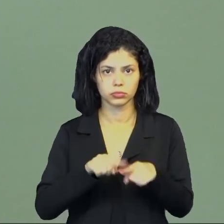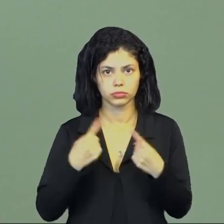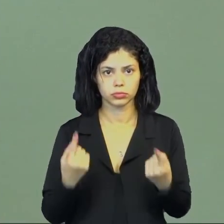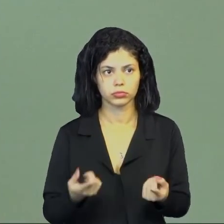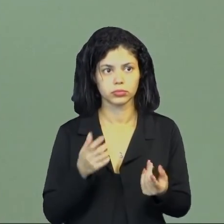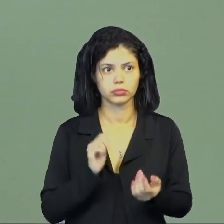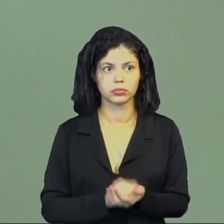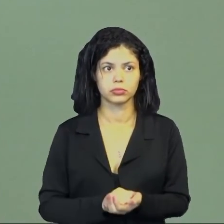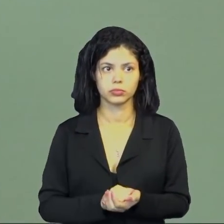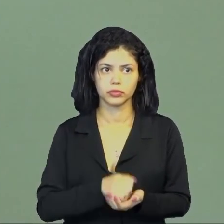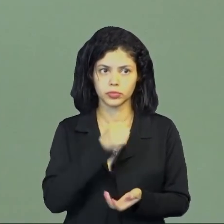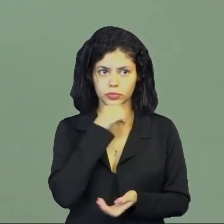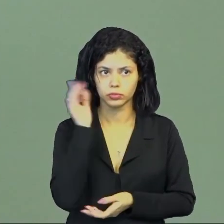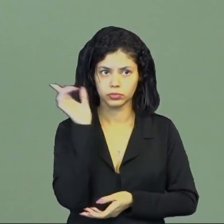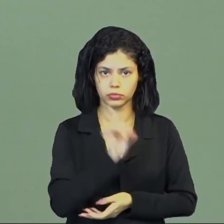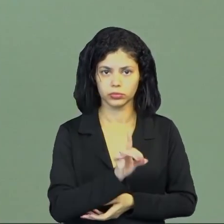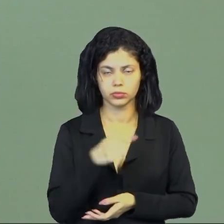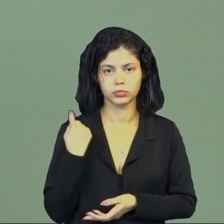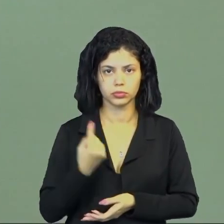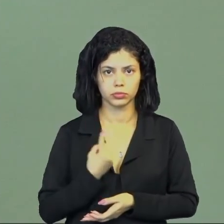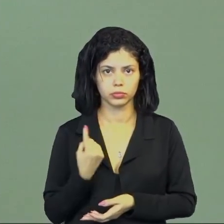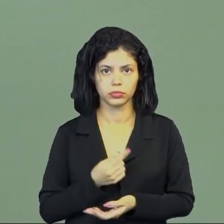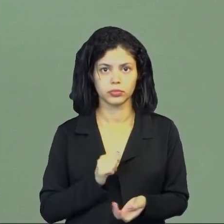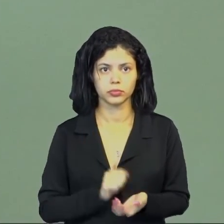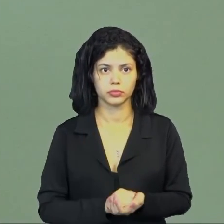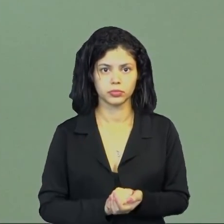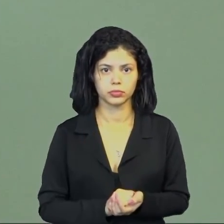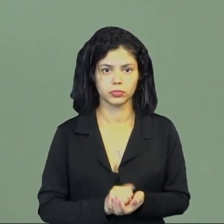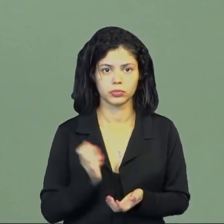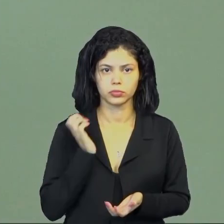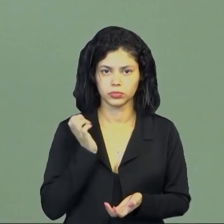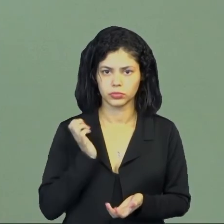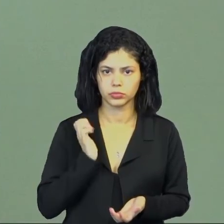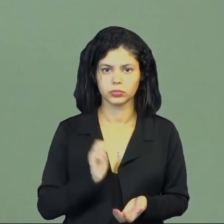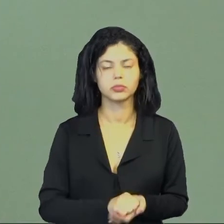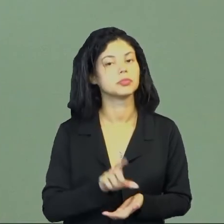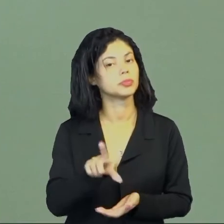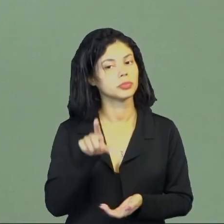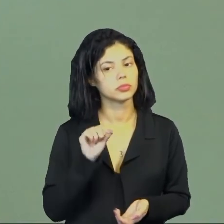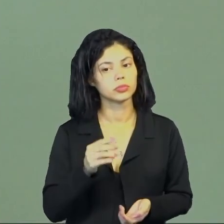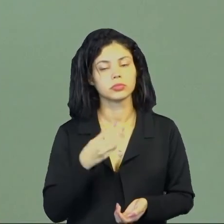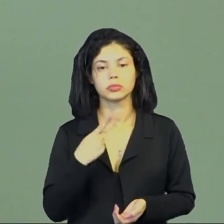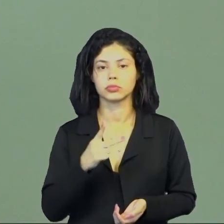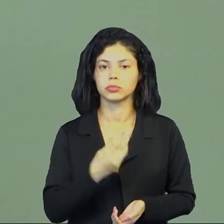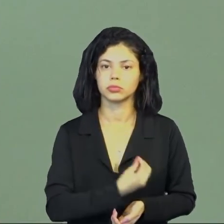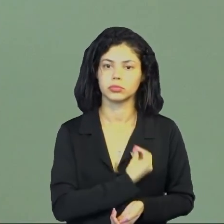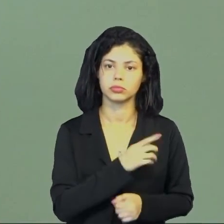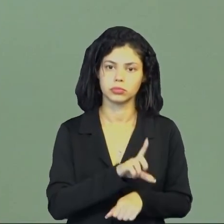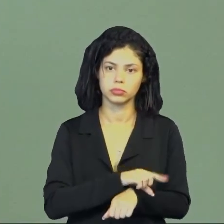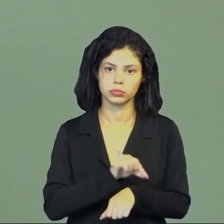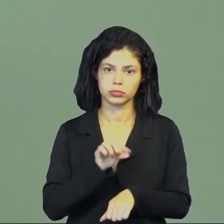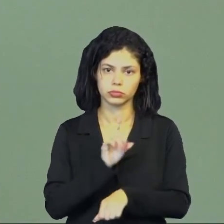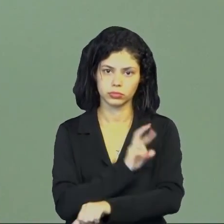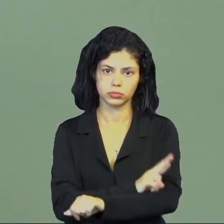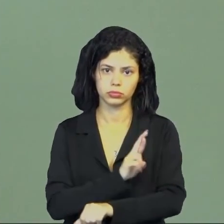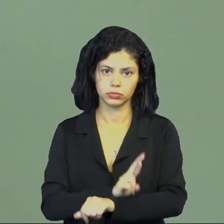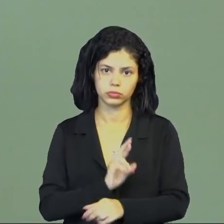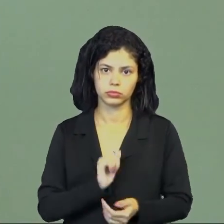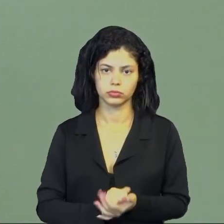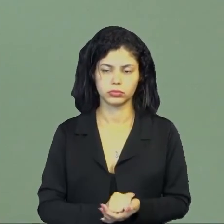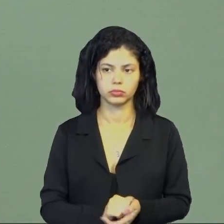embora, né, o seu direito individual ao enriquecimento, à escolha da sua religião, tudo isso